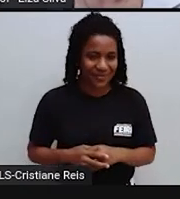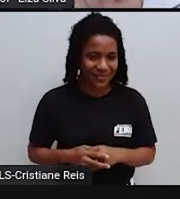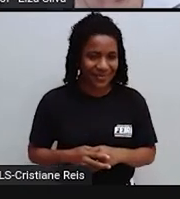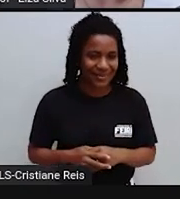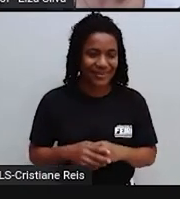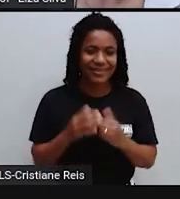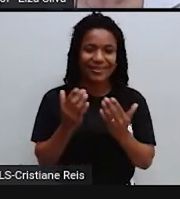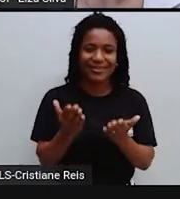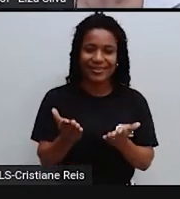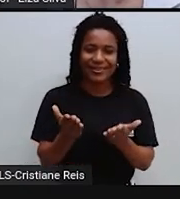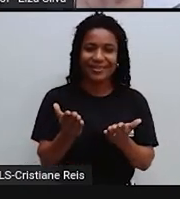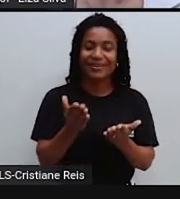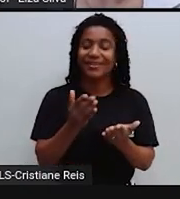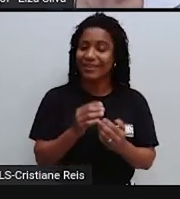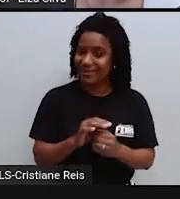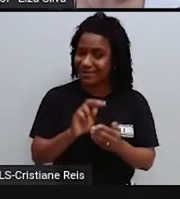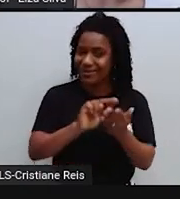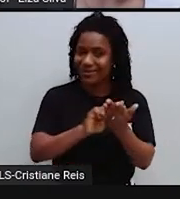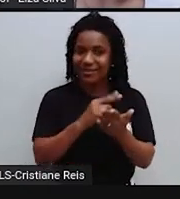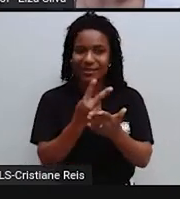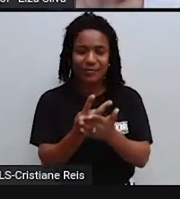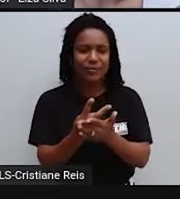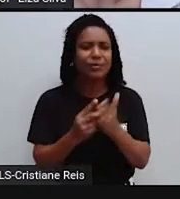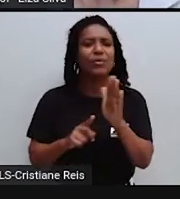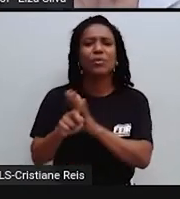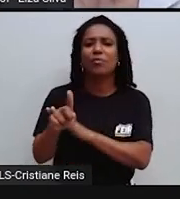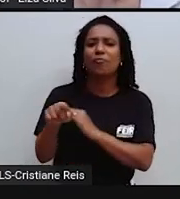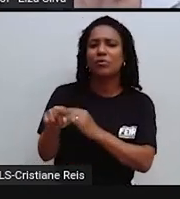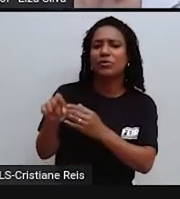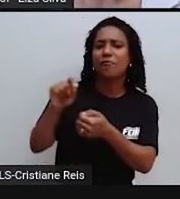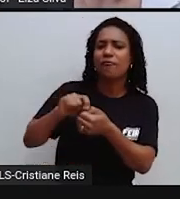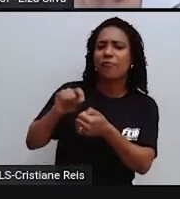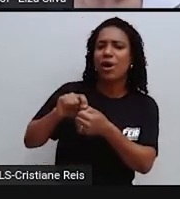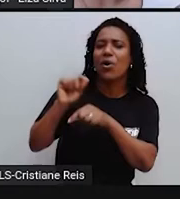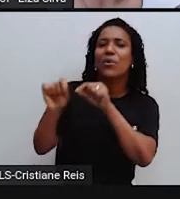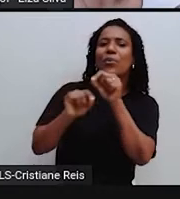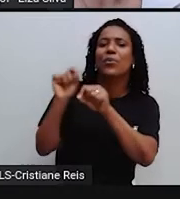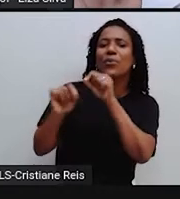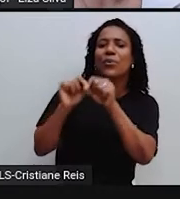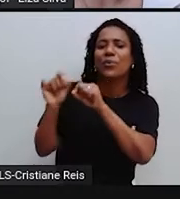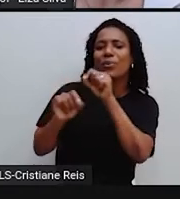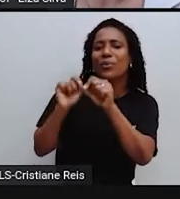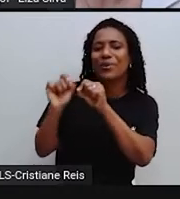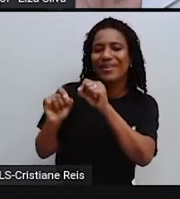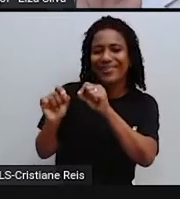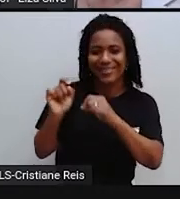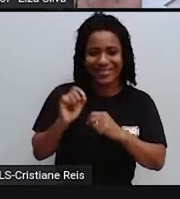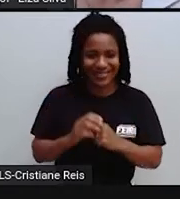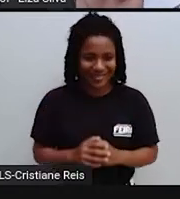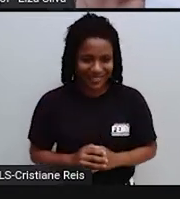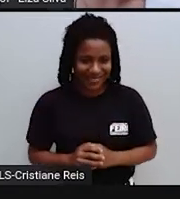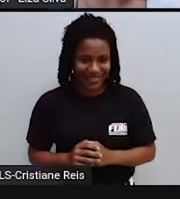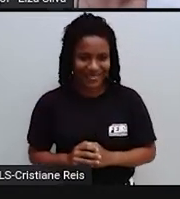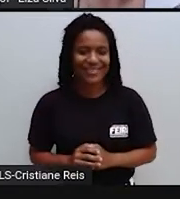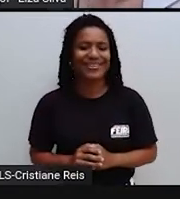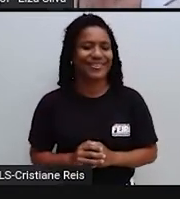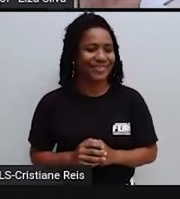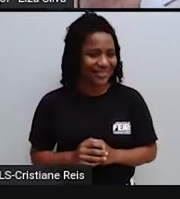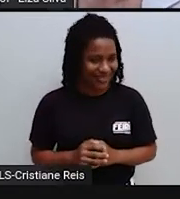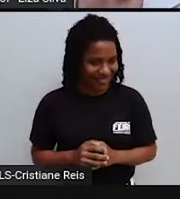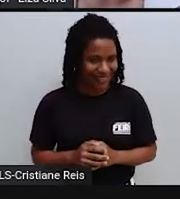you doing now? Não, o que é que você está fazendo agora? Então, nós utilizamos essa pergunta para saber o que a pessoa,